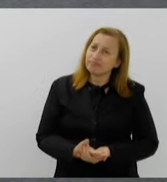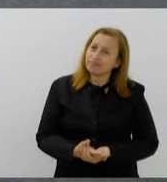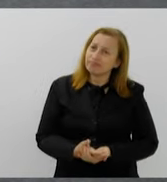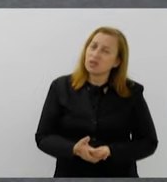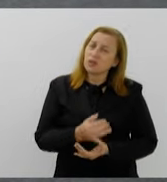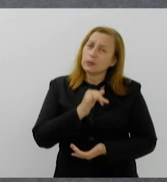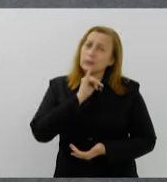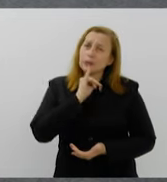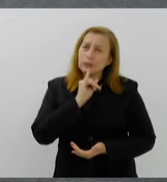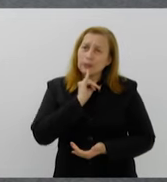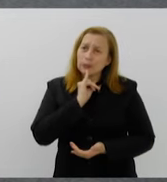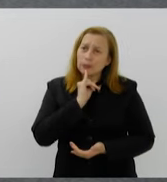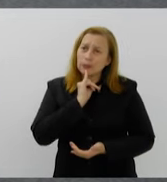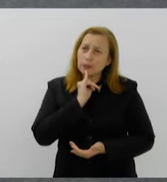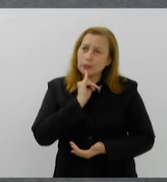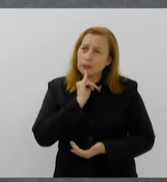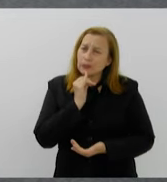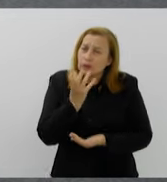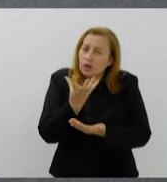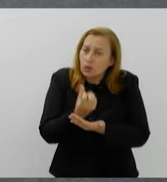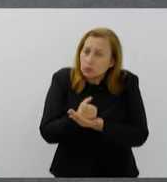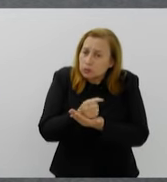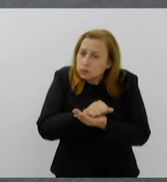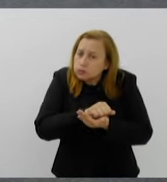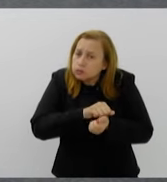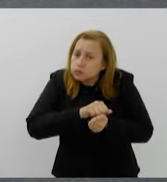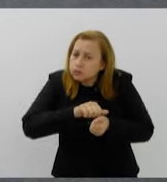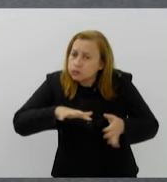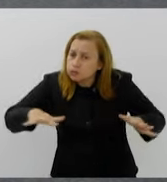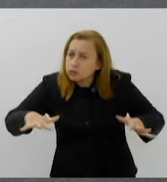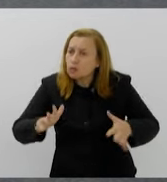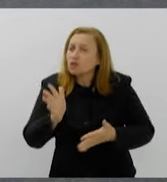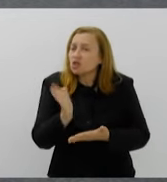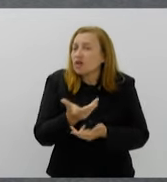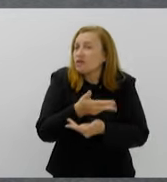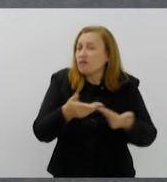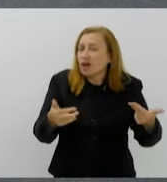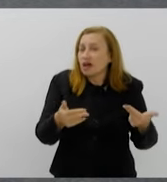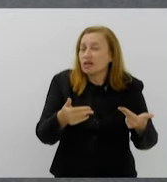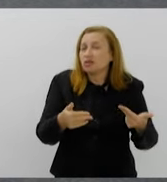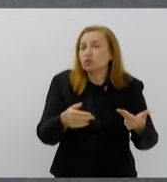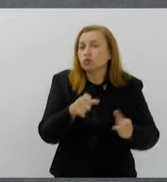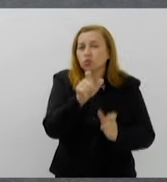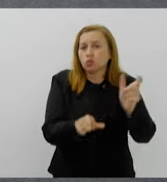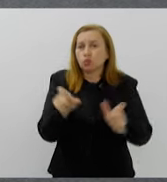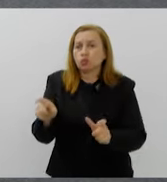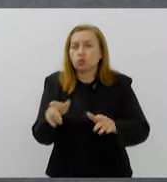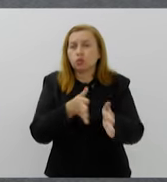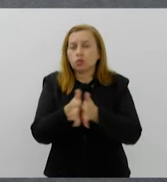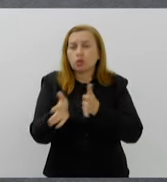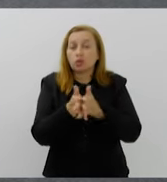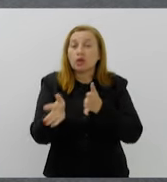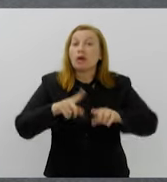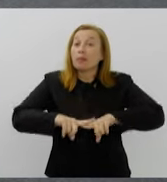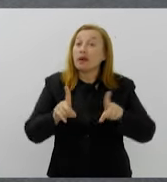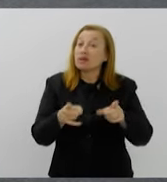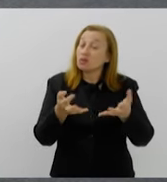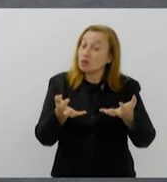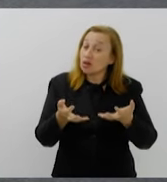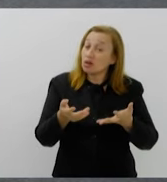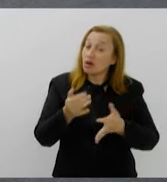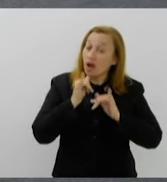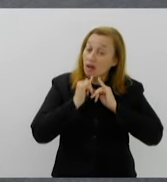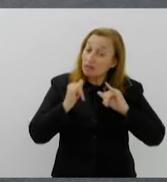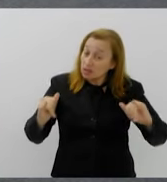infelizmente esse áudio vem rolando já várias pessoas tiveram acesso mas quera que tornar